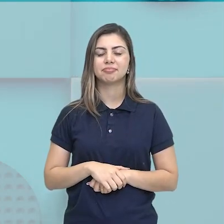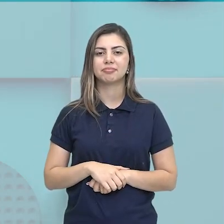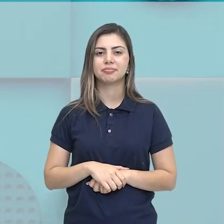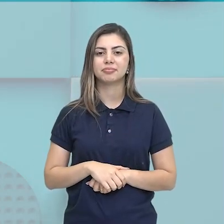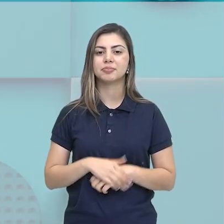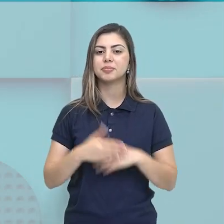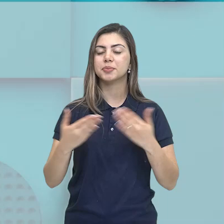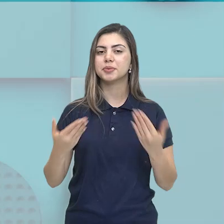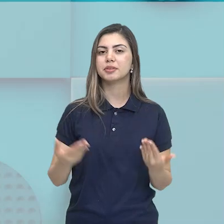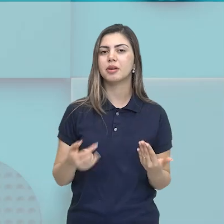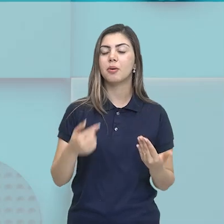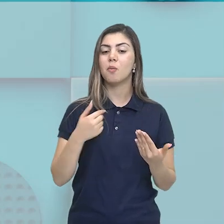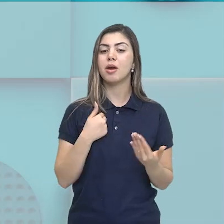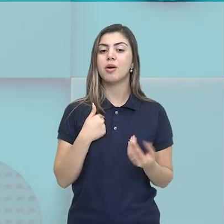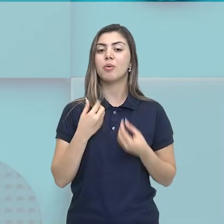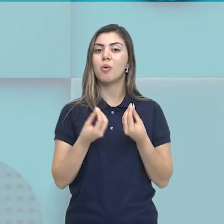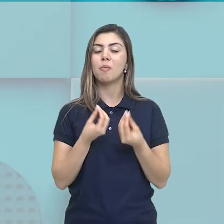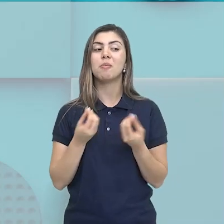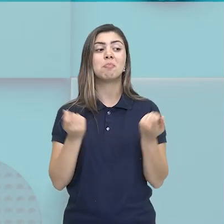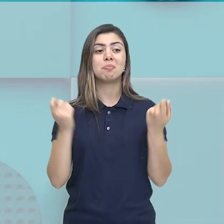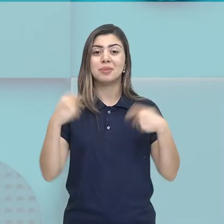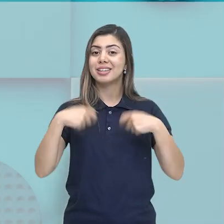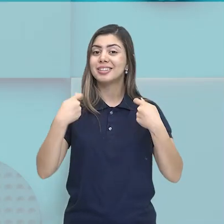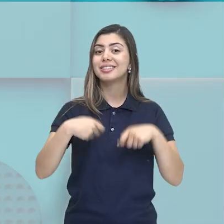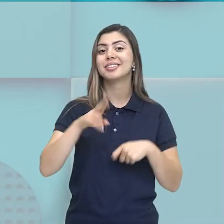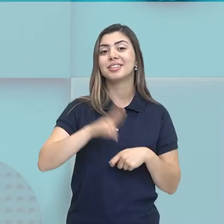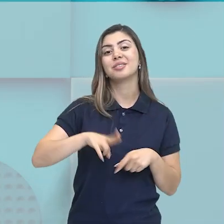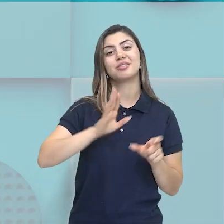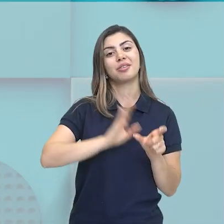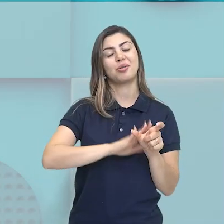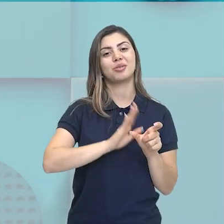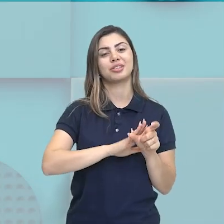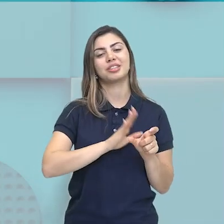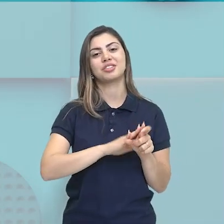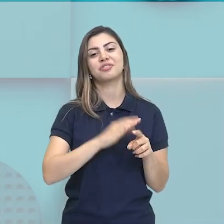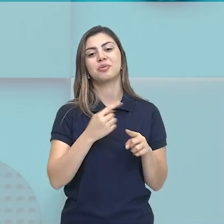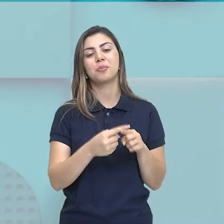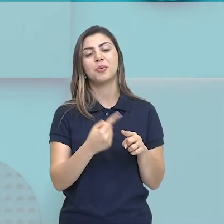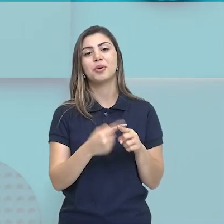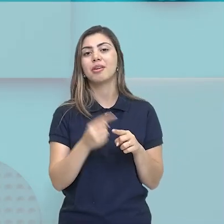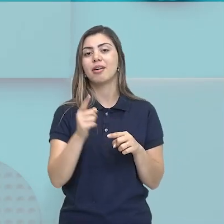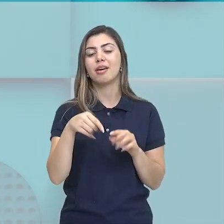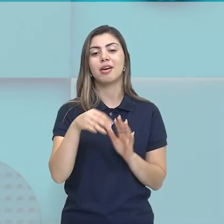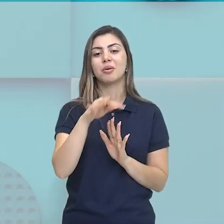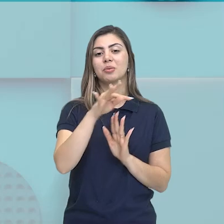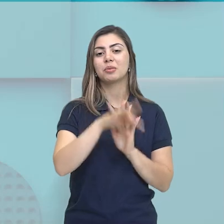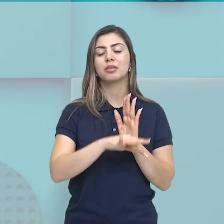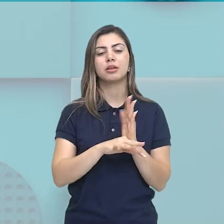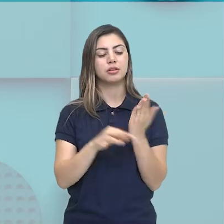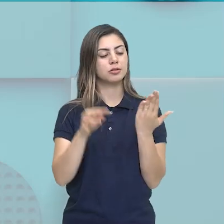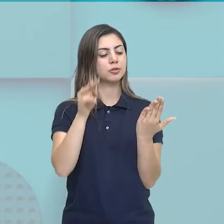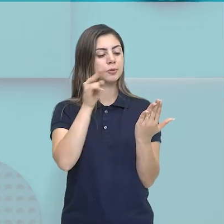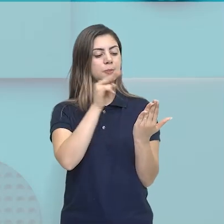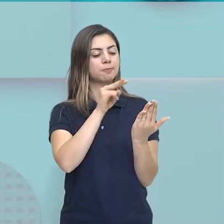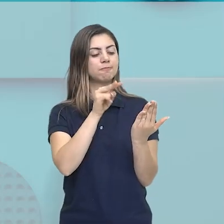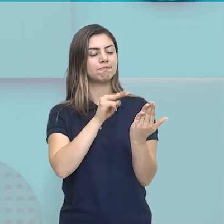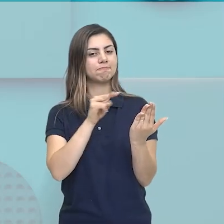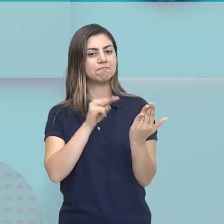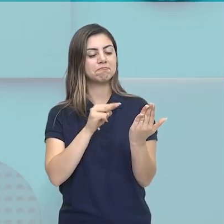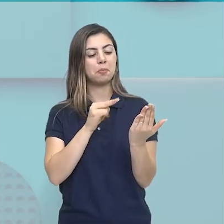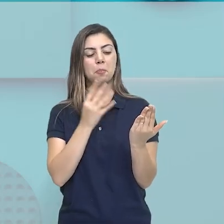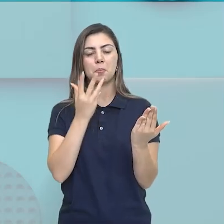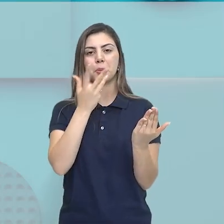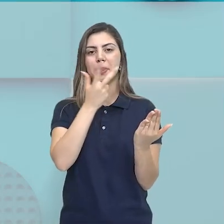conotativa. Eu sou obrigada a usar, né, porque vai ficar um texto esteticamente